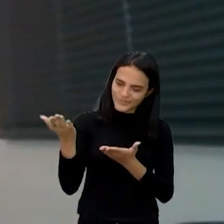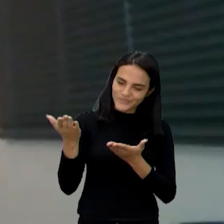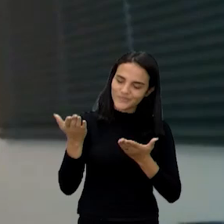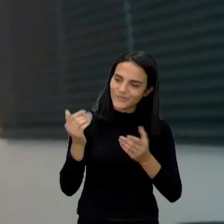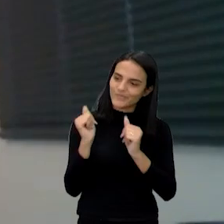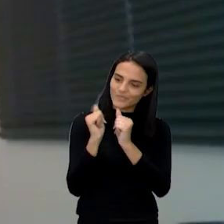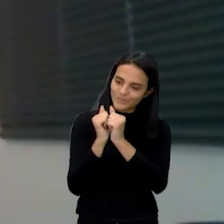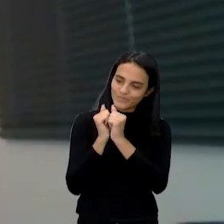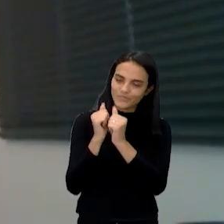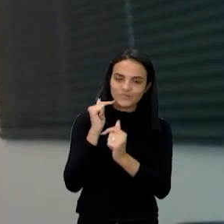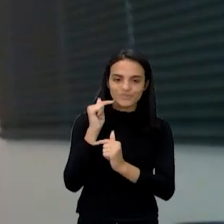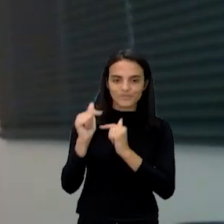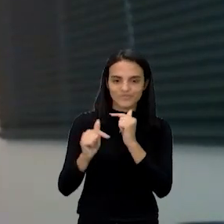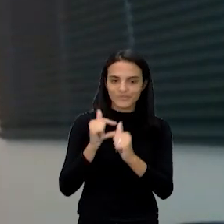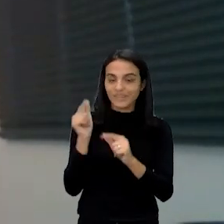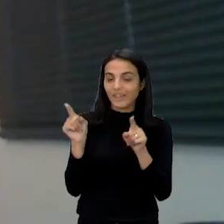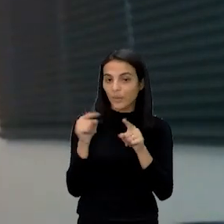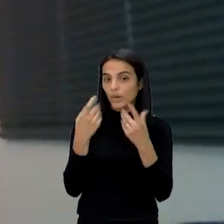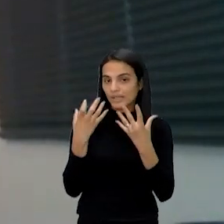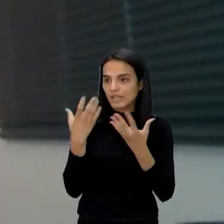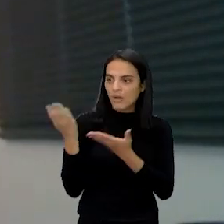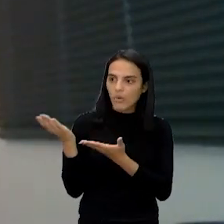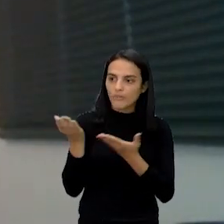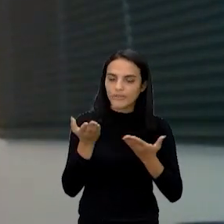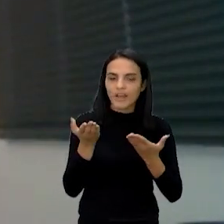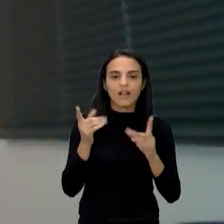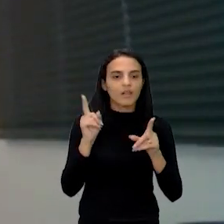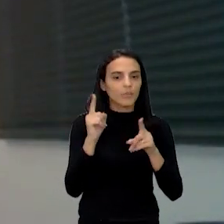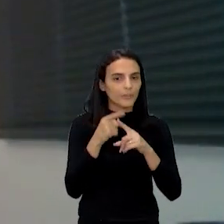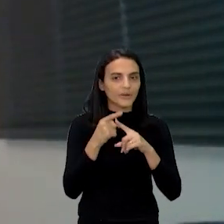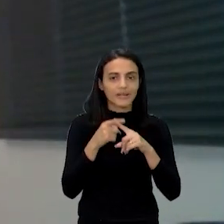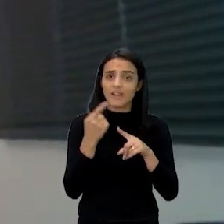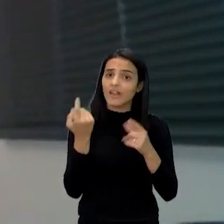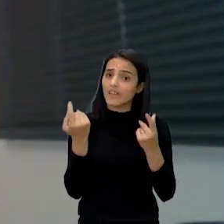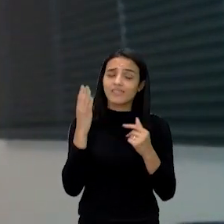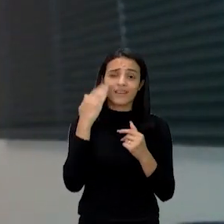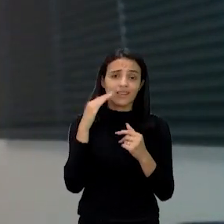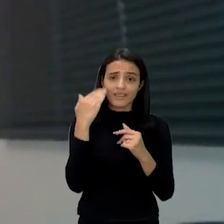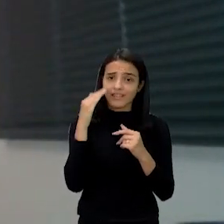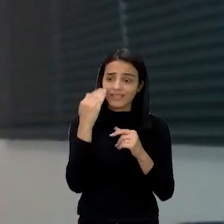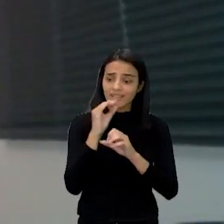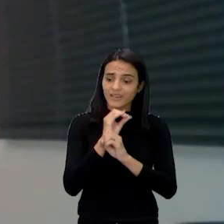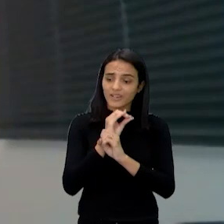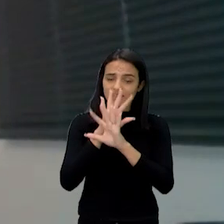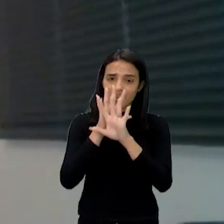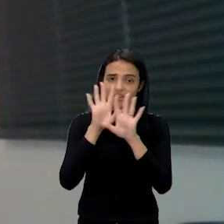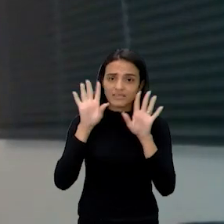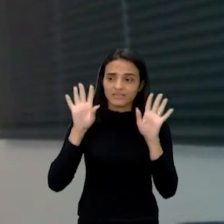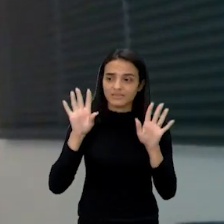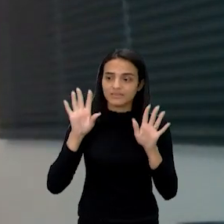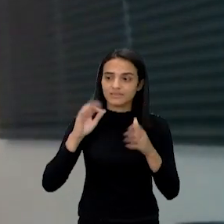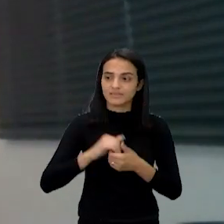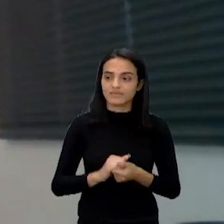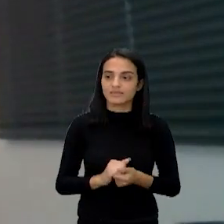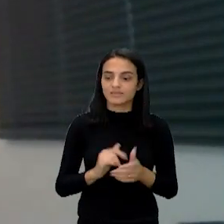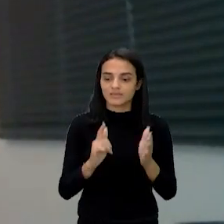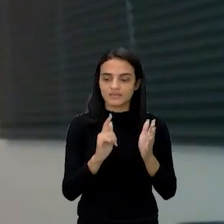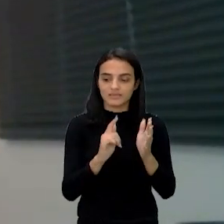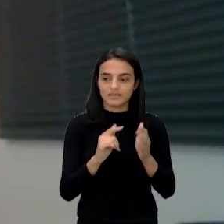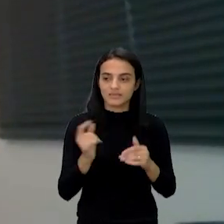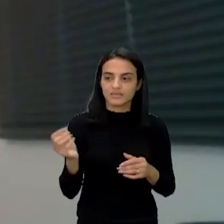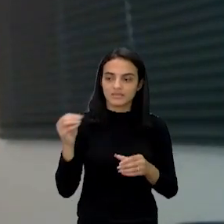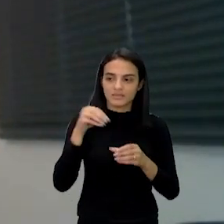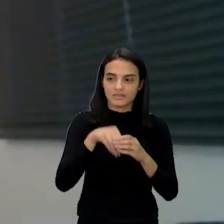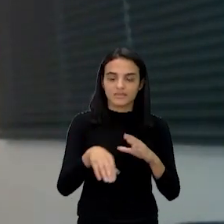também. Eu quis convidá-lo exatamente para que a gente possa entender a dimensão da importância do nosso papel